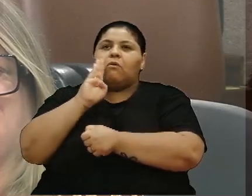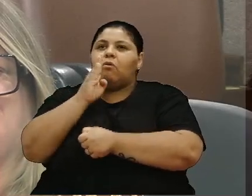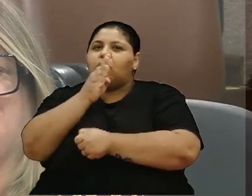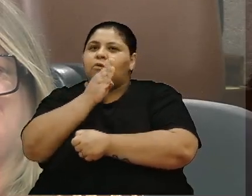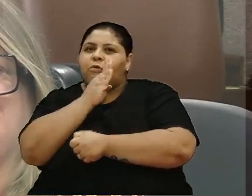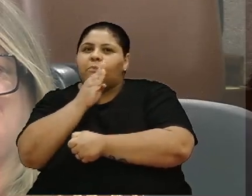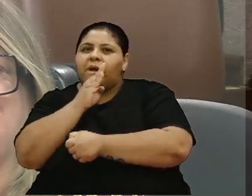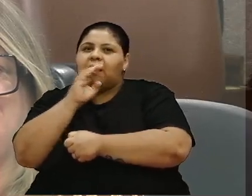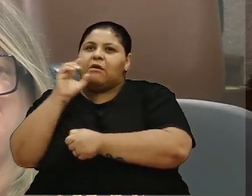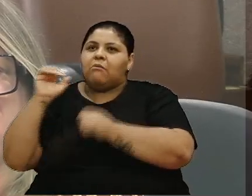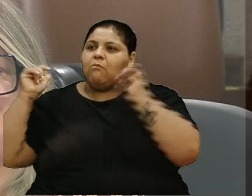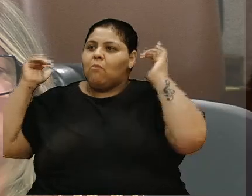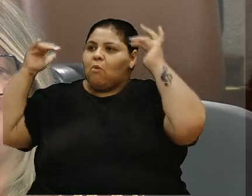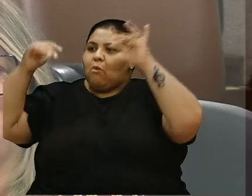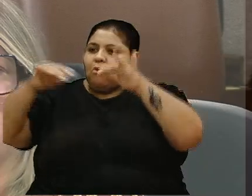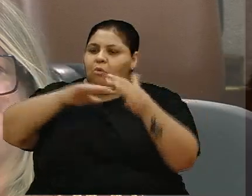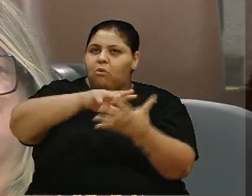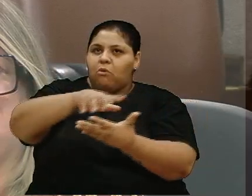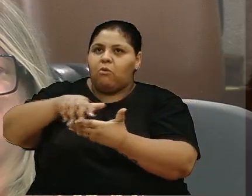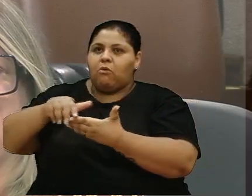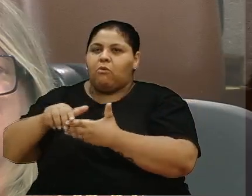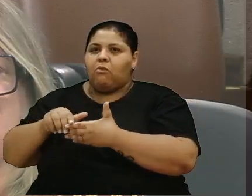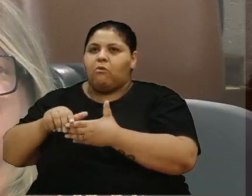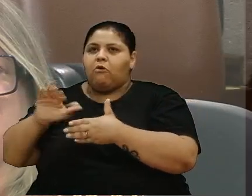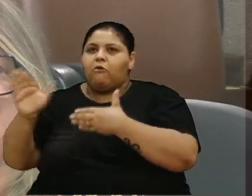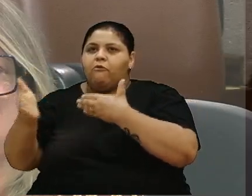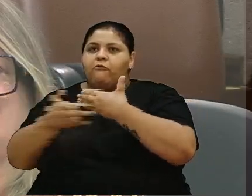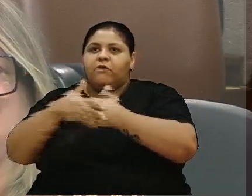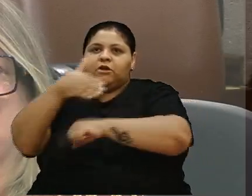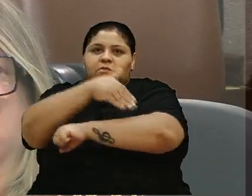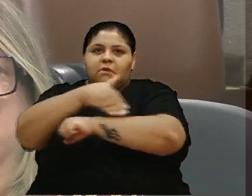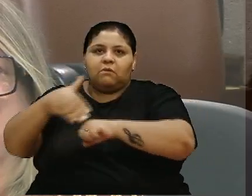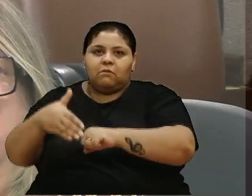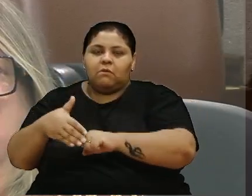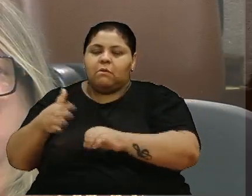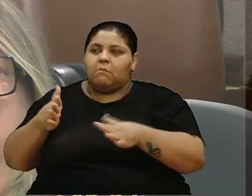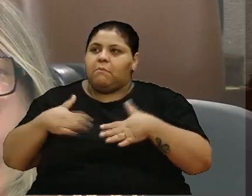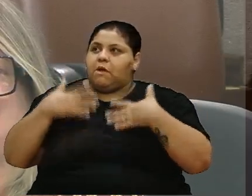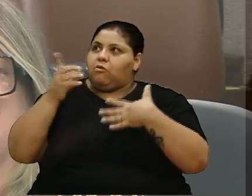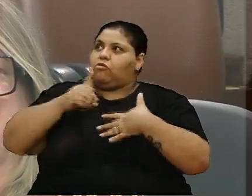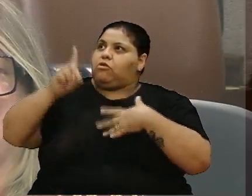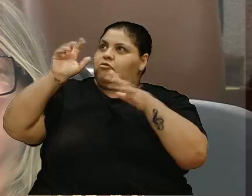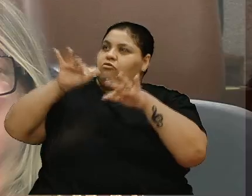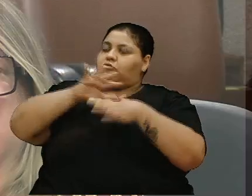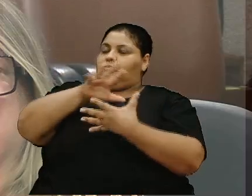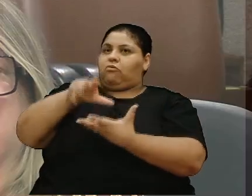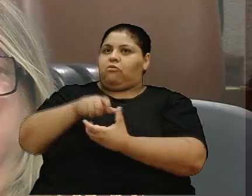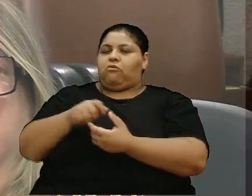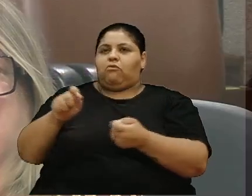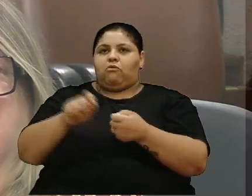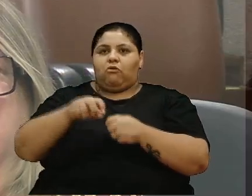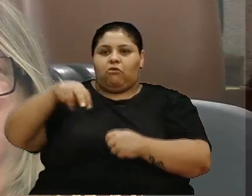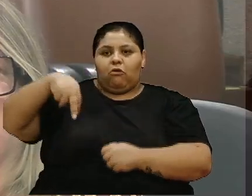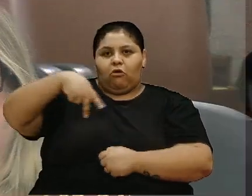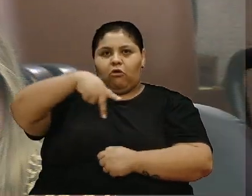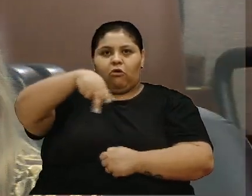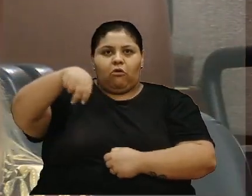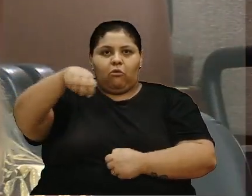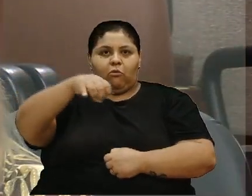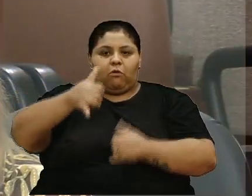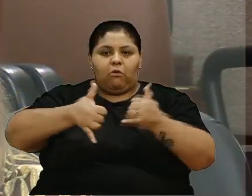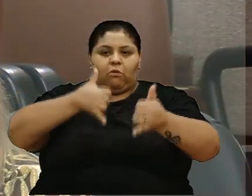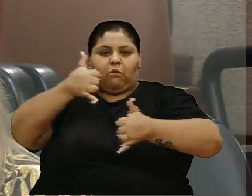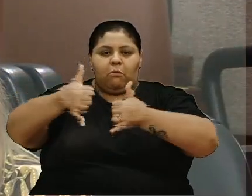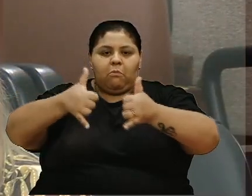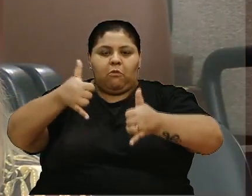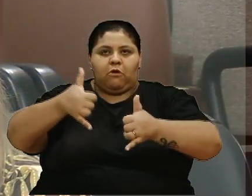aqui em Caxias, tranca uma rua na cidade. Meu Deus, é o fim do mundo. Um dia fazem um desfile de moda ali na Sinimbu.